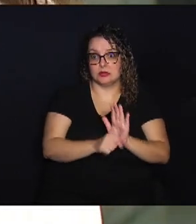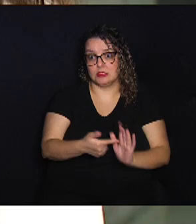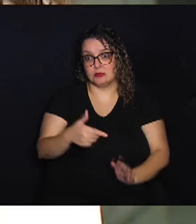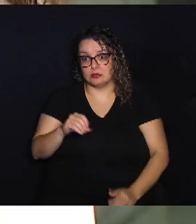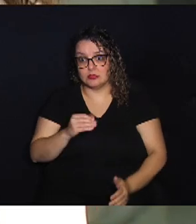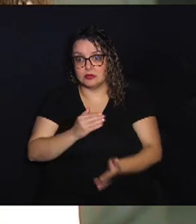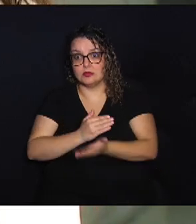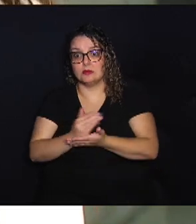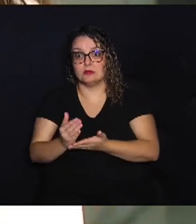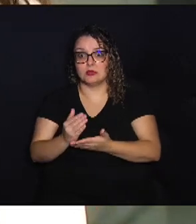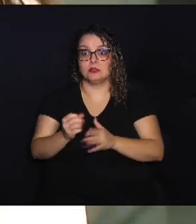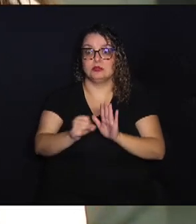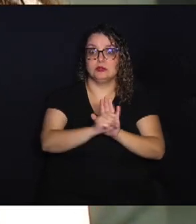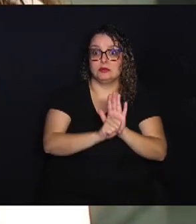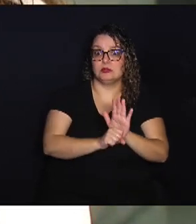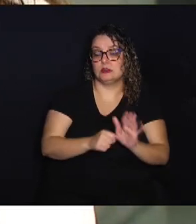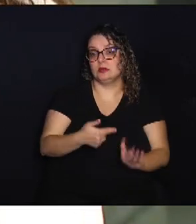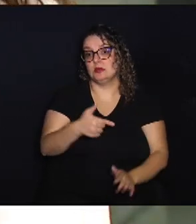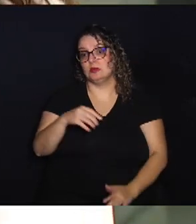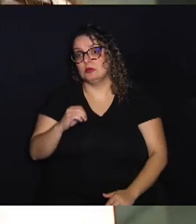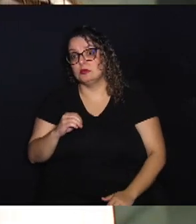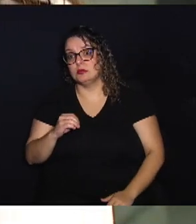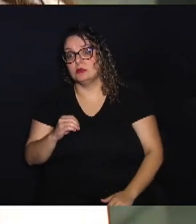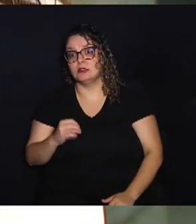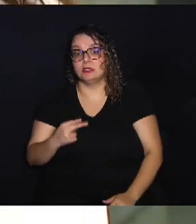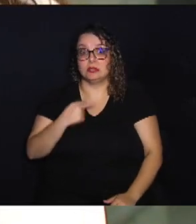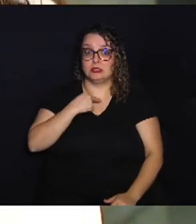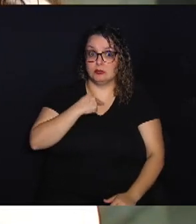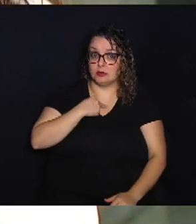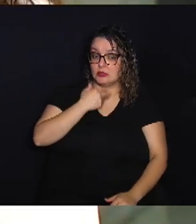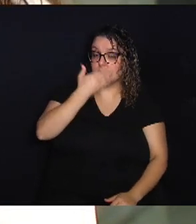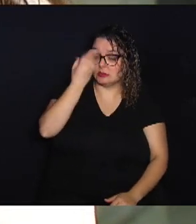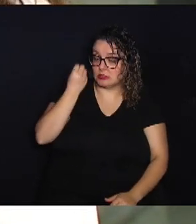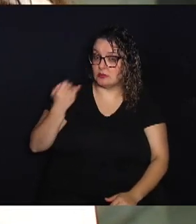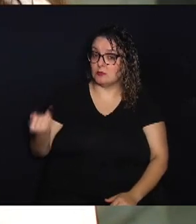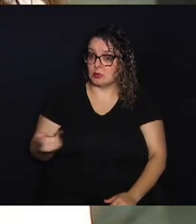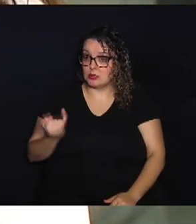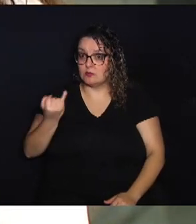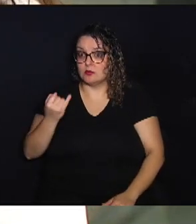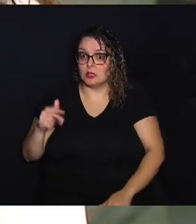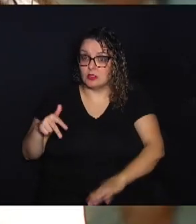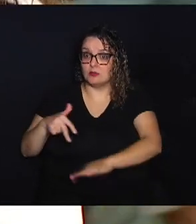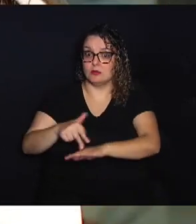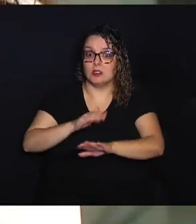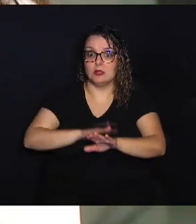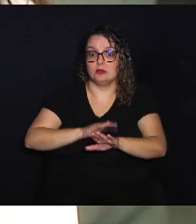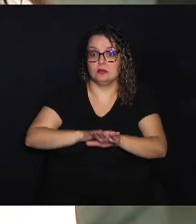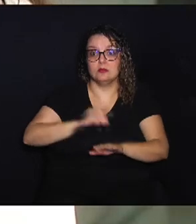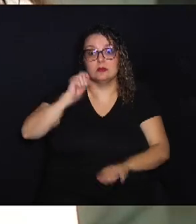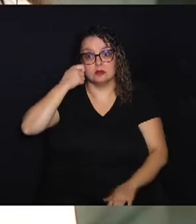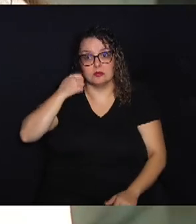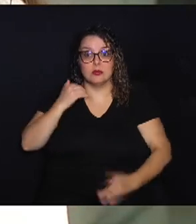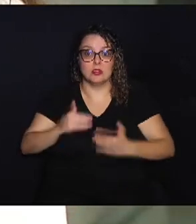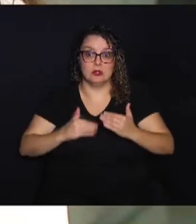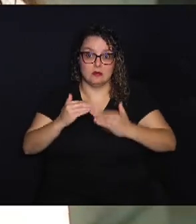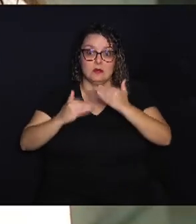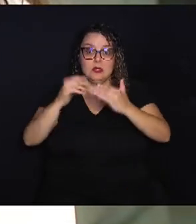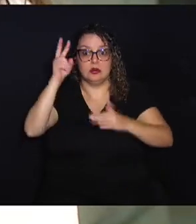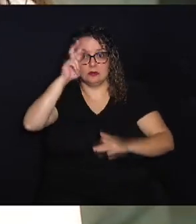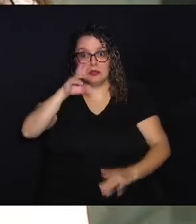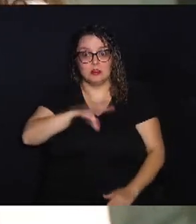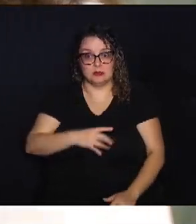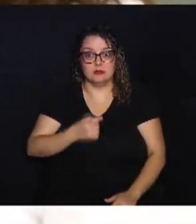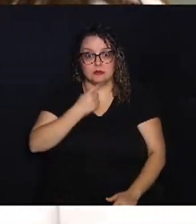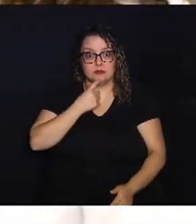do século XX, e a gente não pode deixar despercebido a importância e a atuação dos negros, né, na construção dessa história de